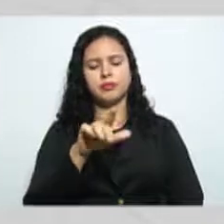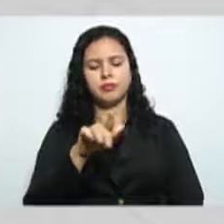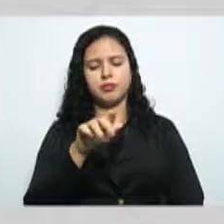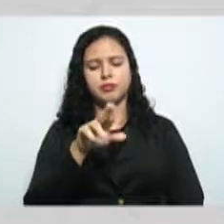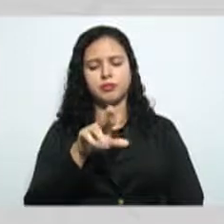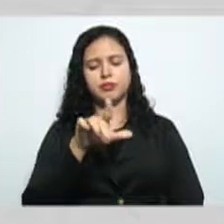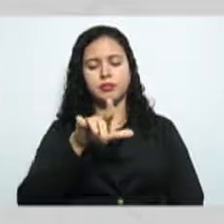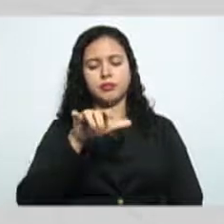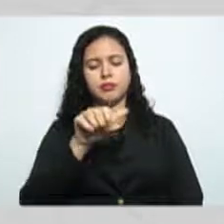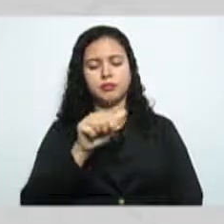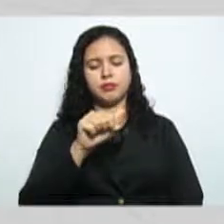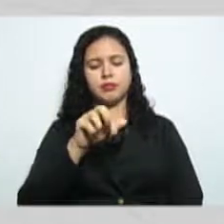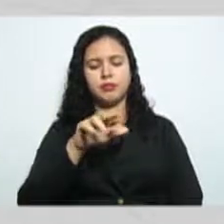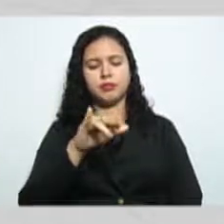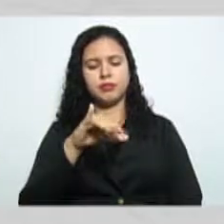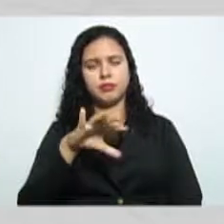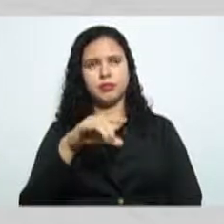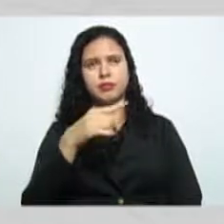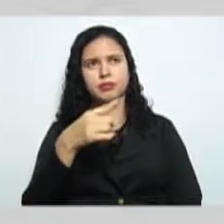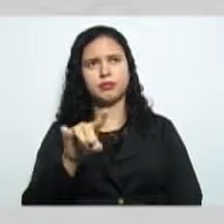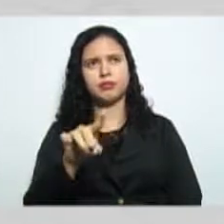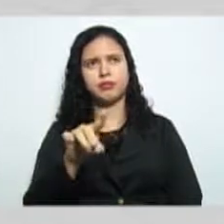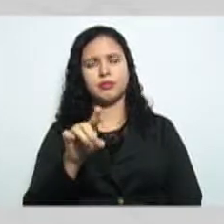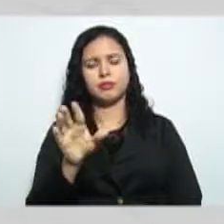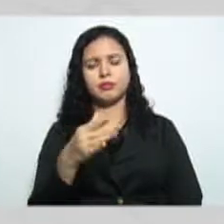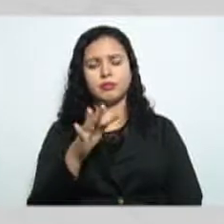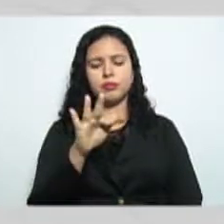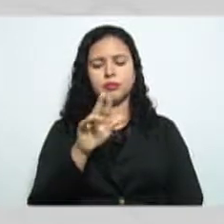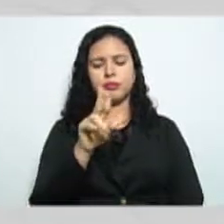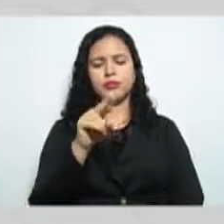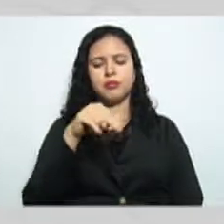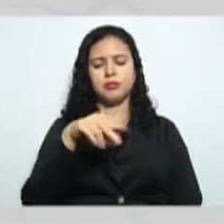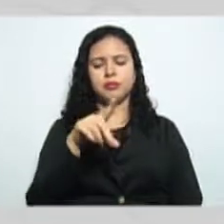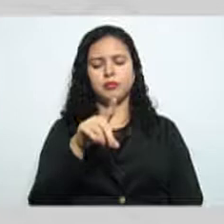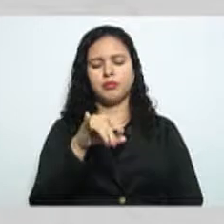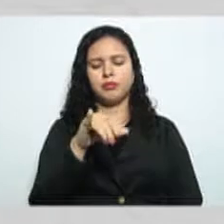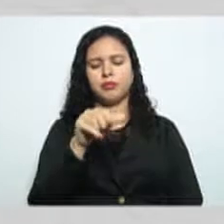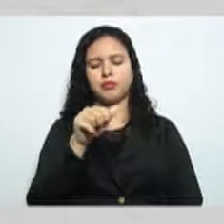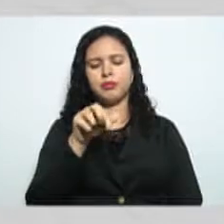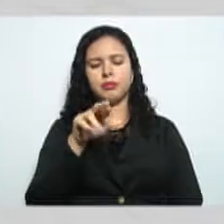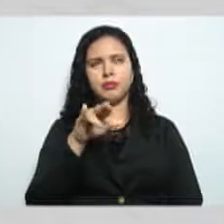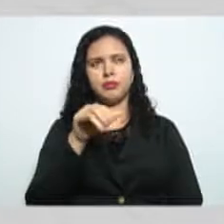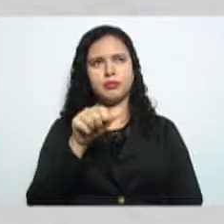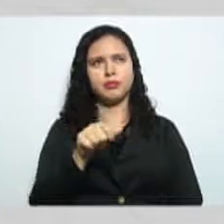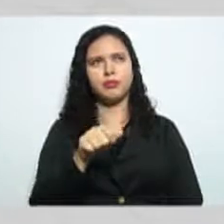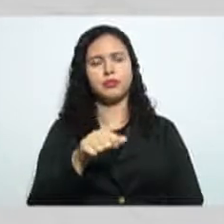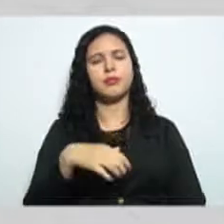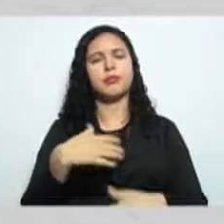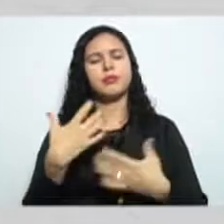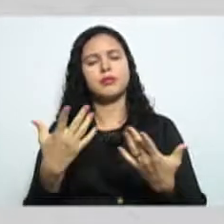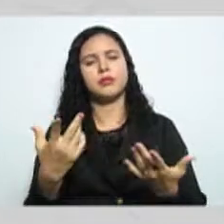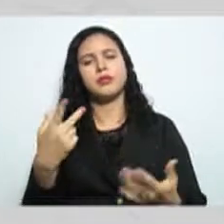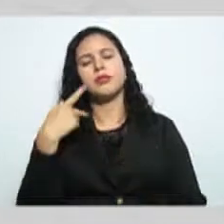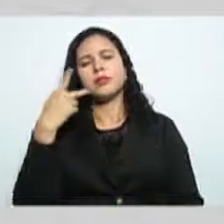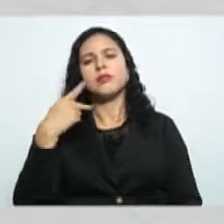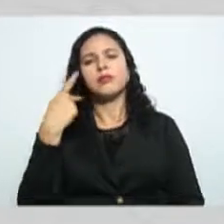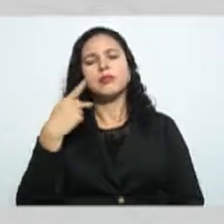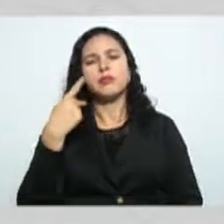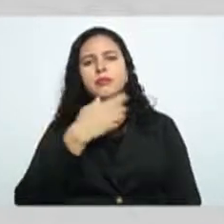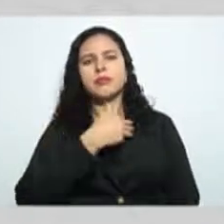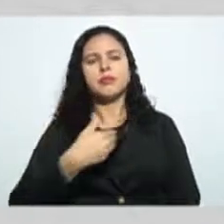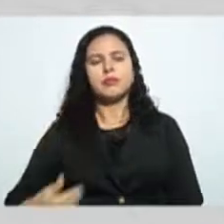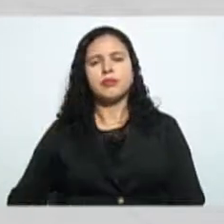bastante pessoais, né? Tem um quê de pessoal, mas quando a gente fala de uma política pública de